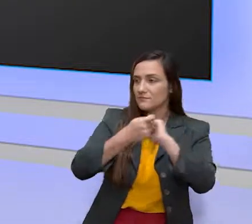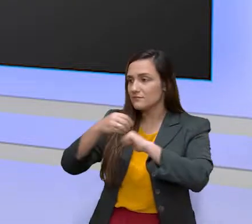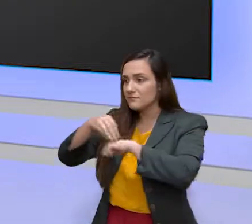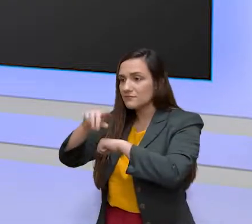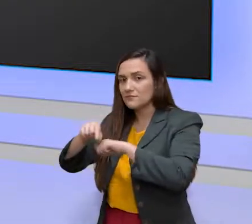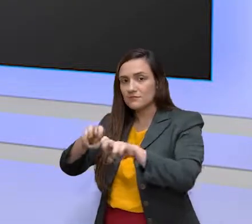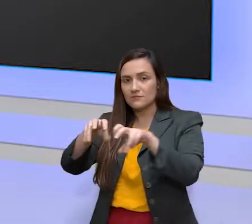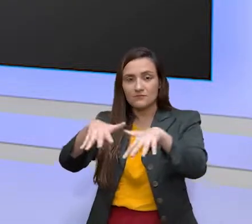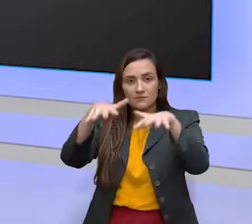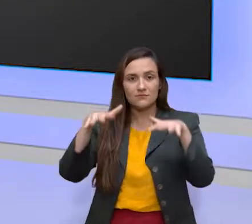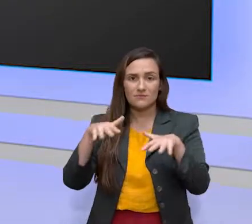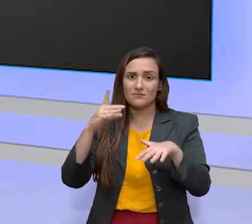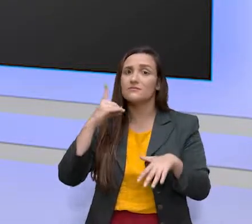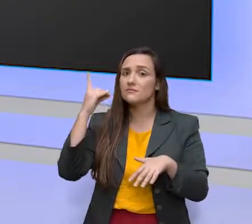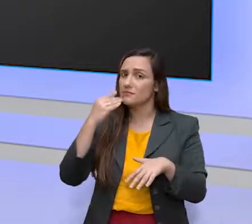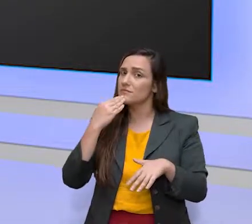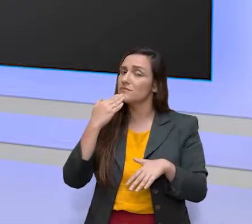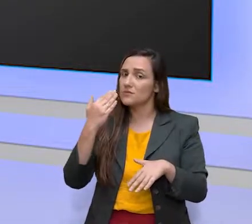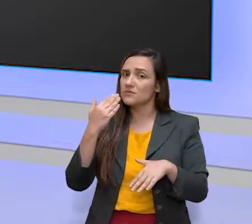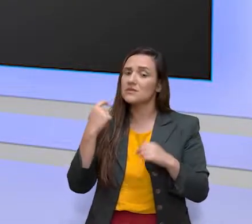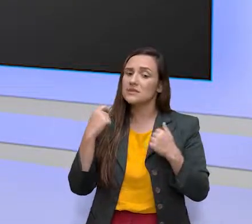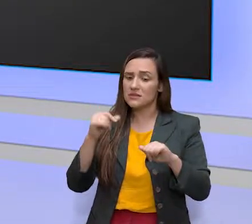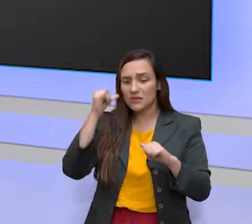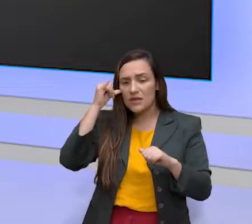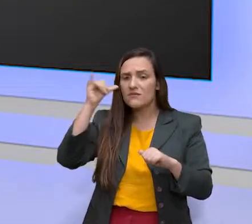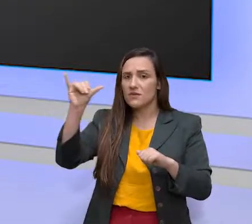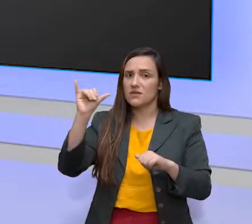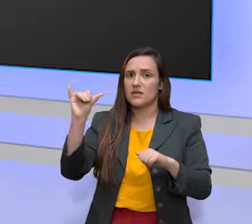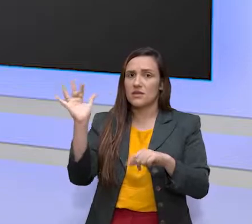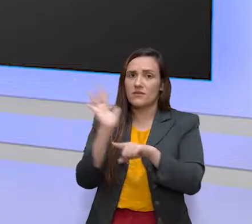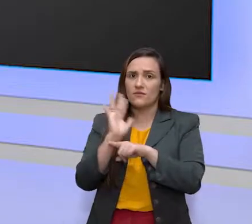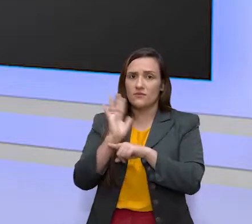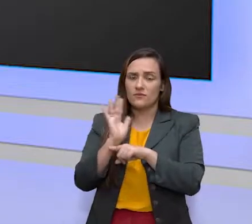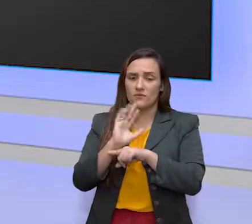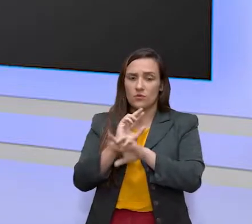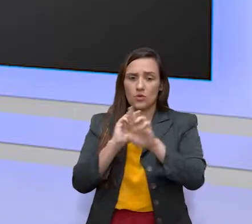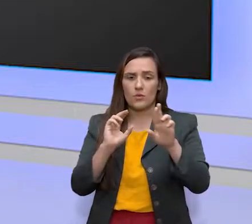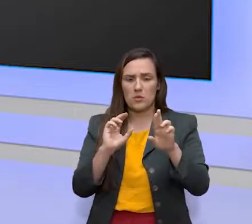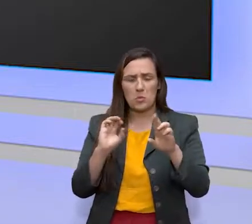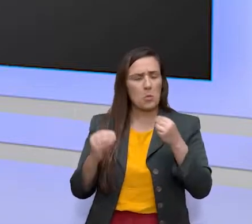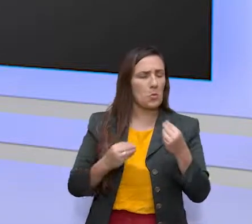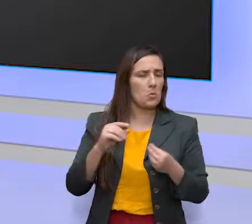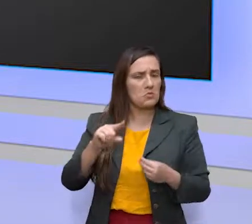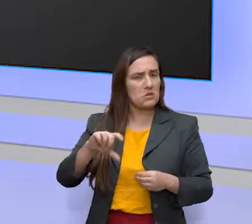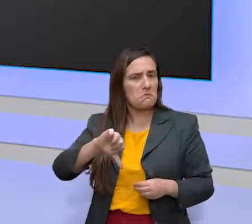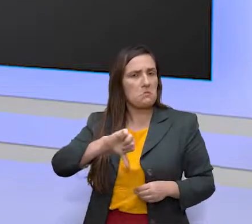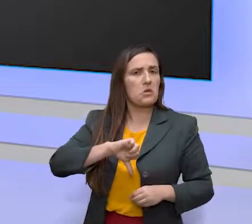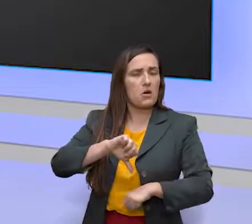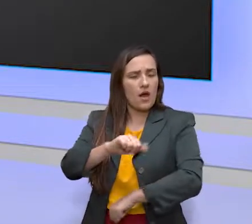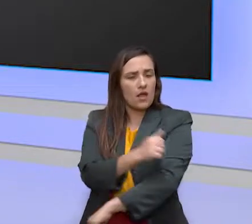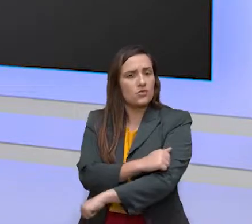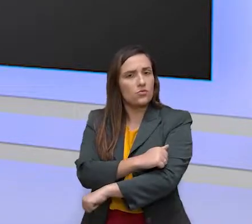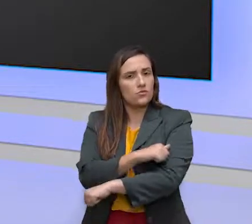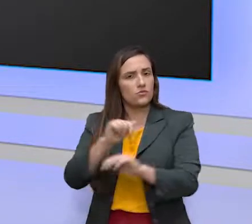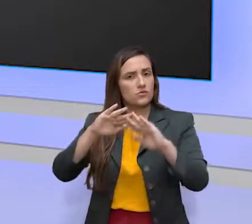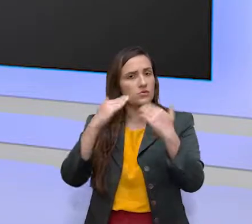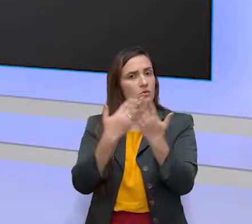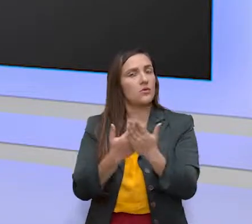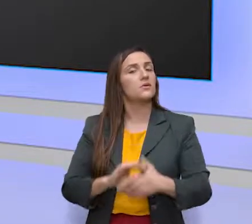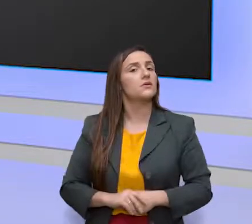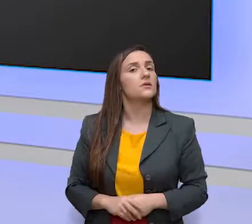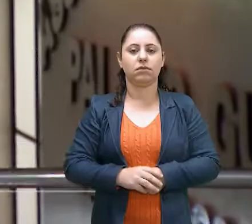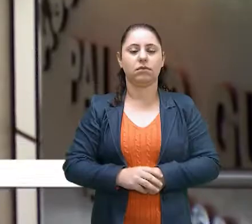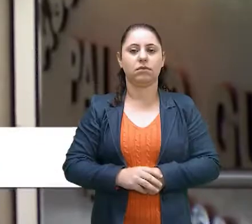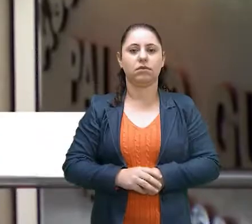sociais para o plenário da Alemes, deputados pedem medidas contra o filme Como se tornar o pior aluno da